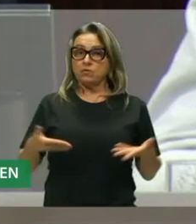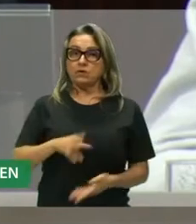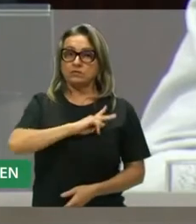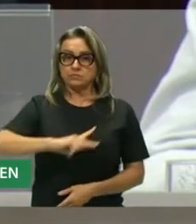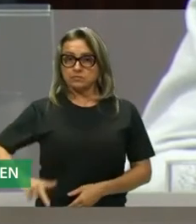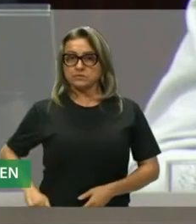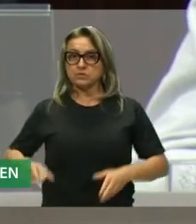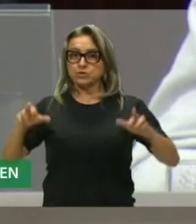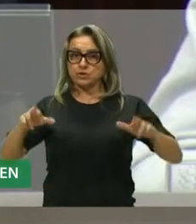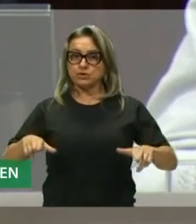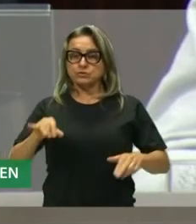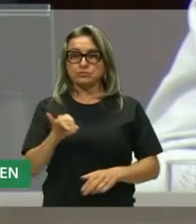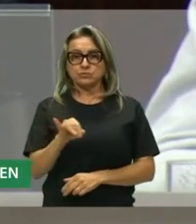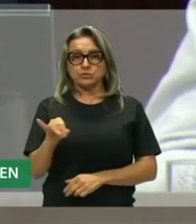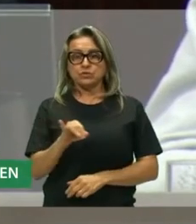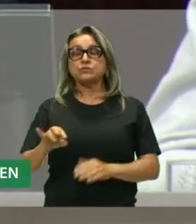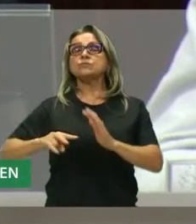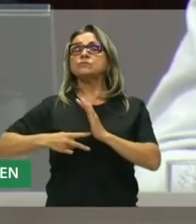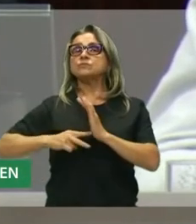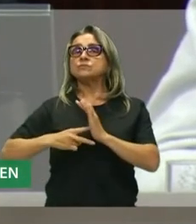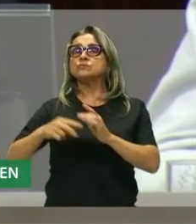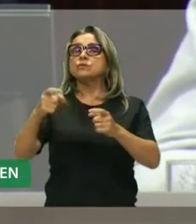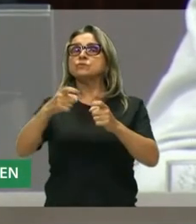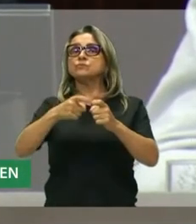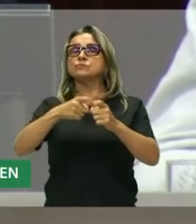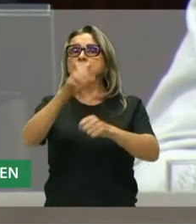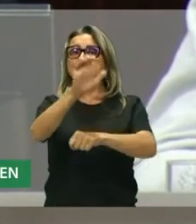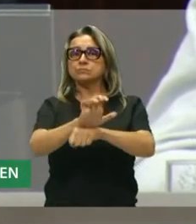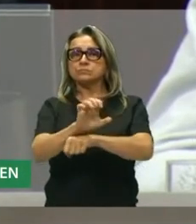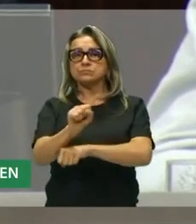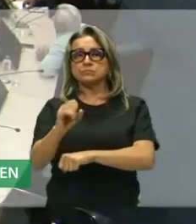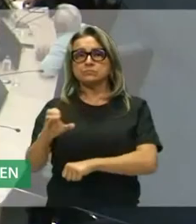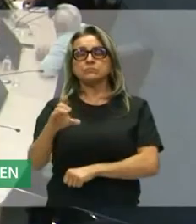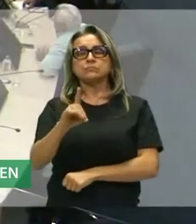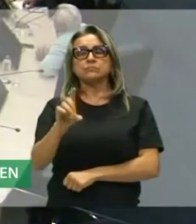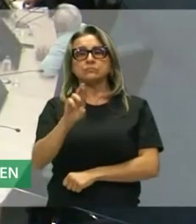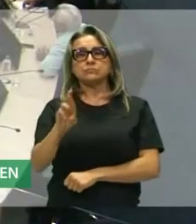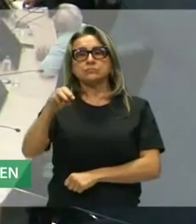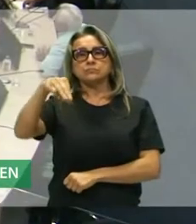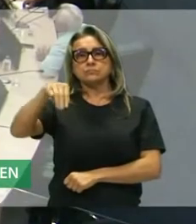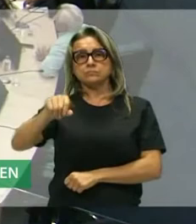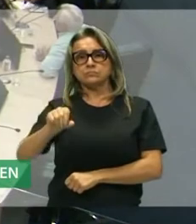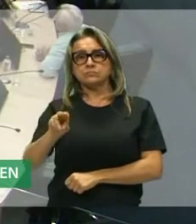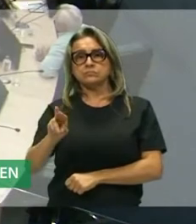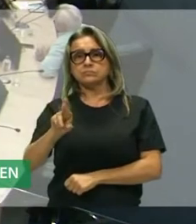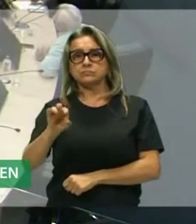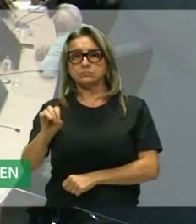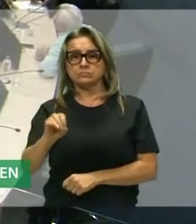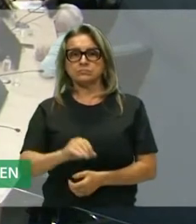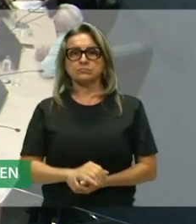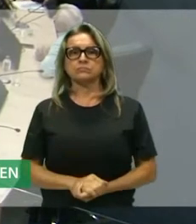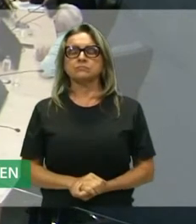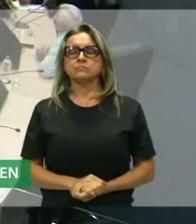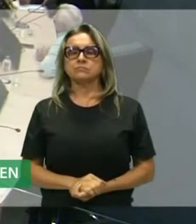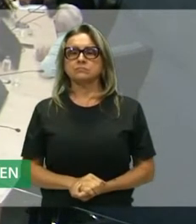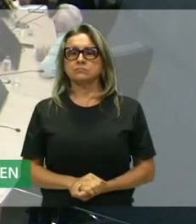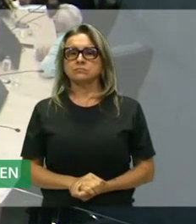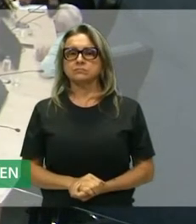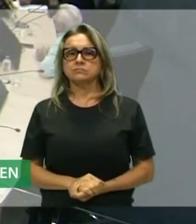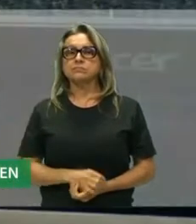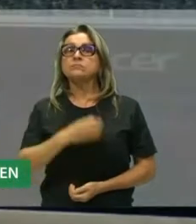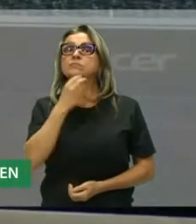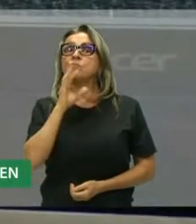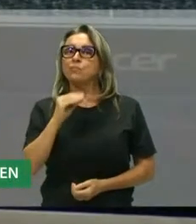dos Sindicatos dos Médicos do Estado de Santa Catarina, Dr. Mauro Machado. Boa noite a todos.